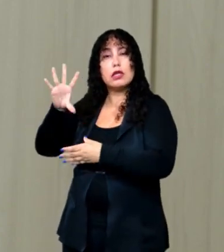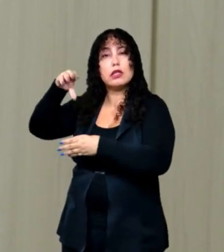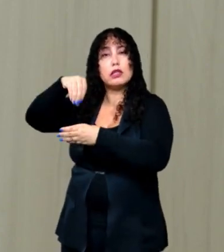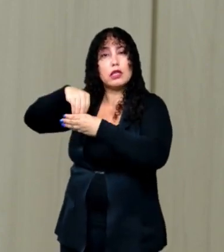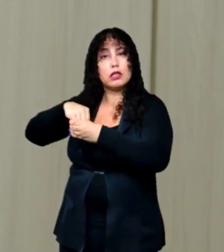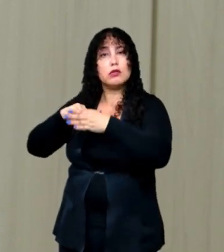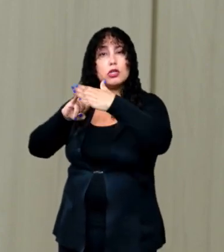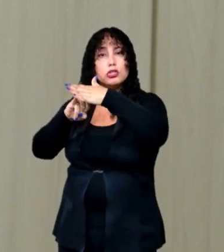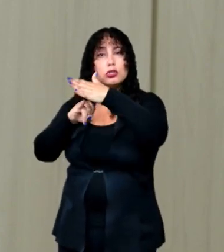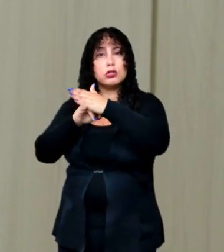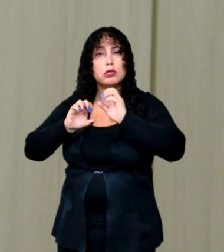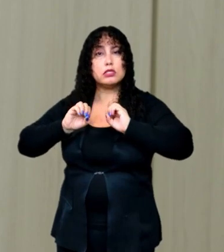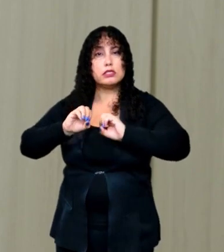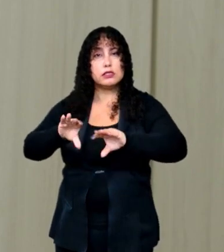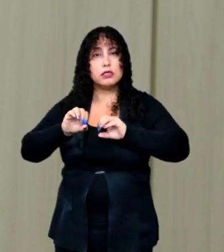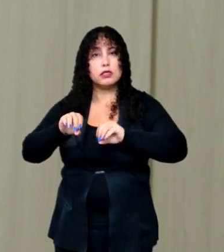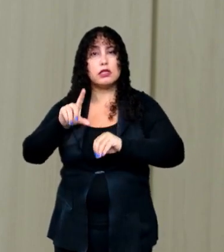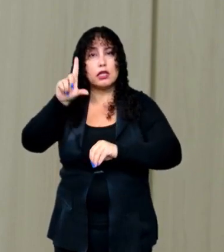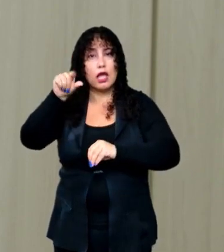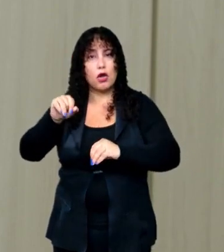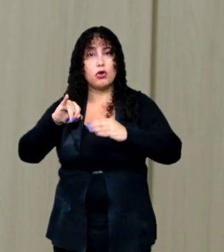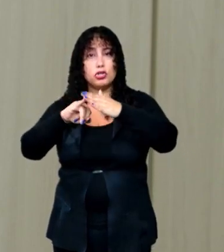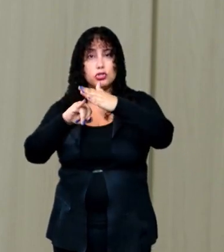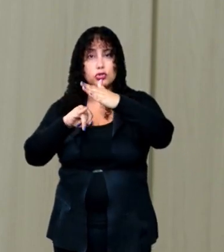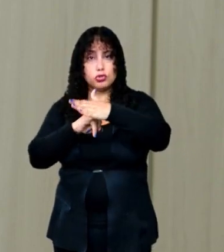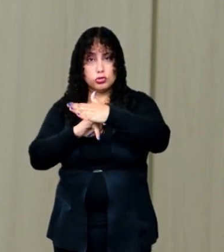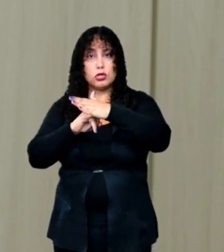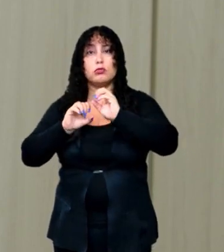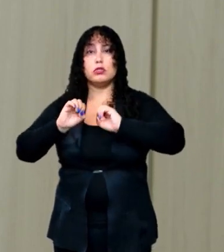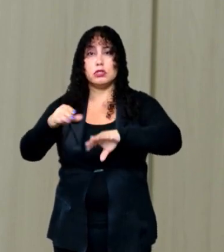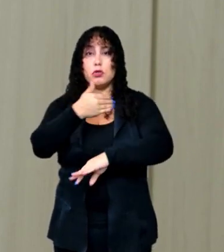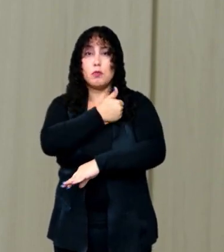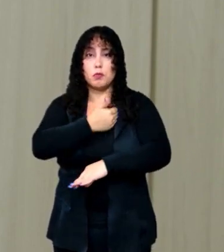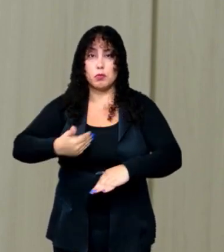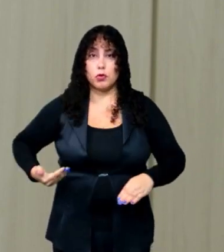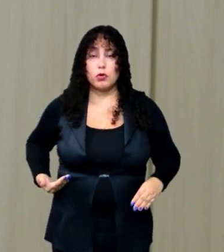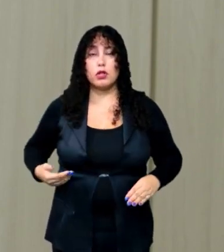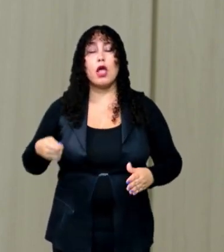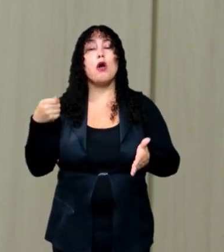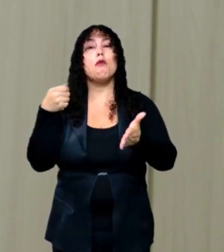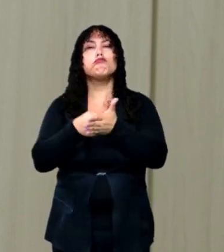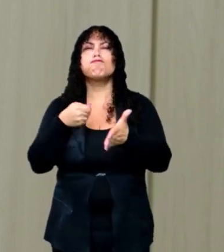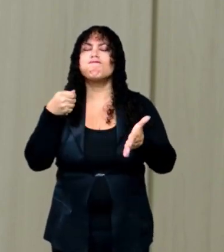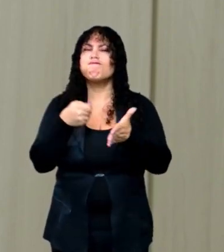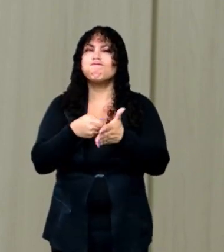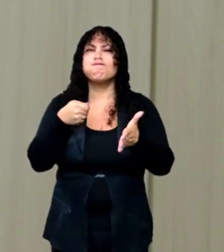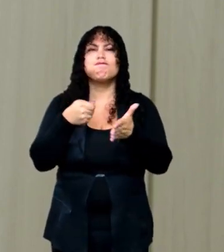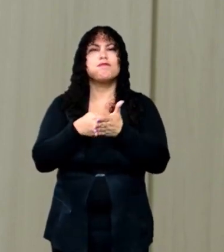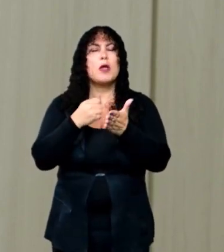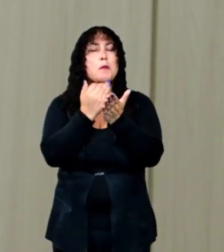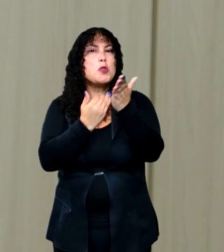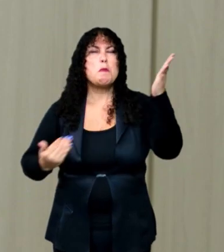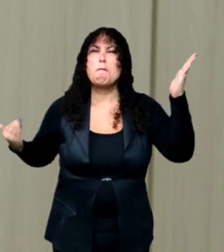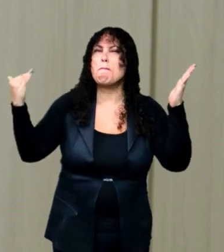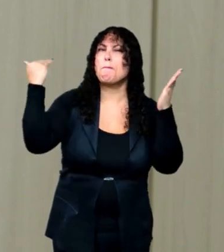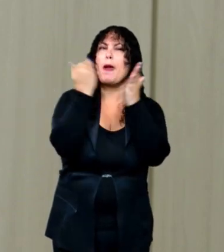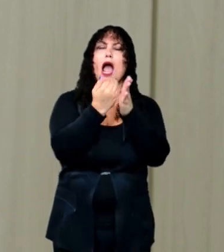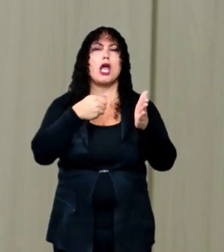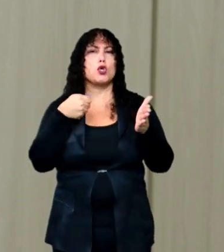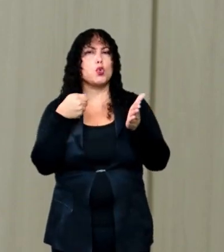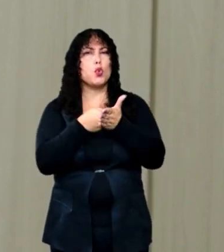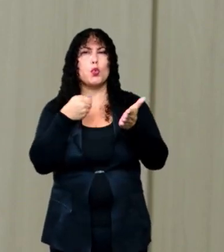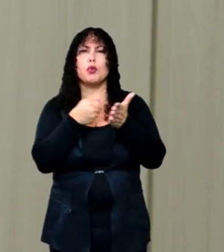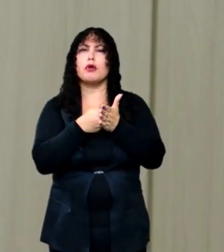de ensino, sendo uma instituição de ensino pública, a gente tem o dever mais que obrigatório